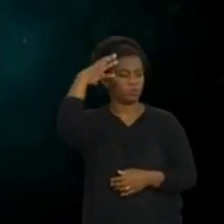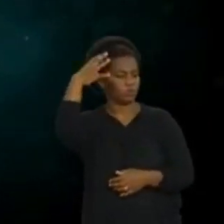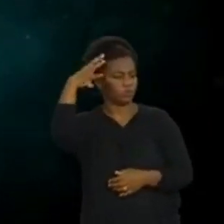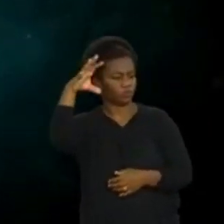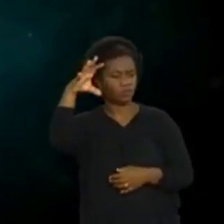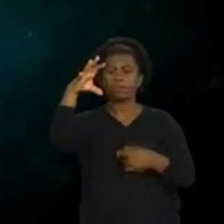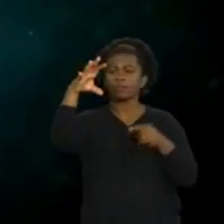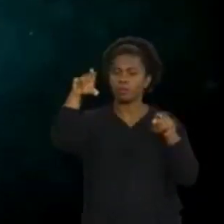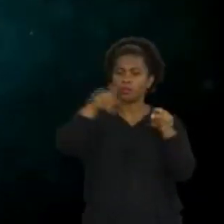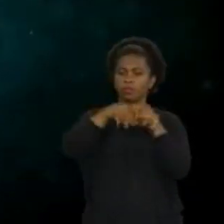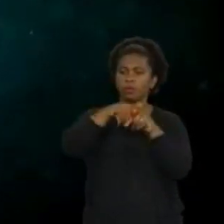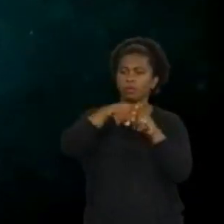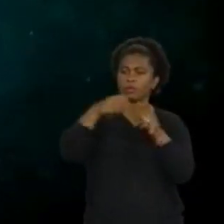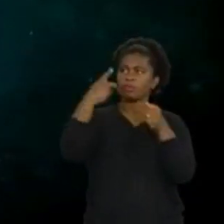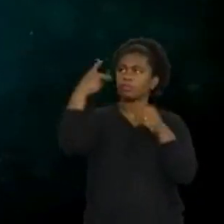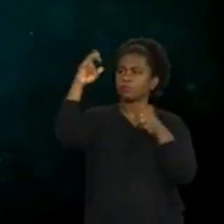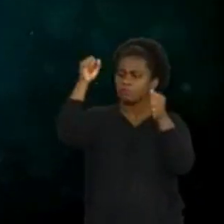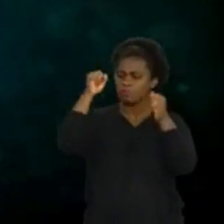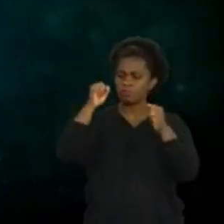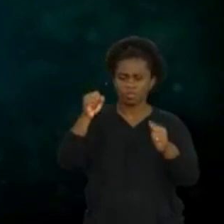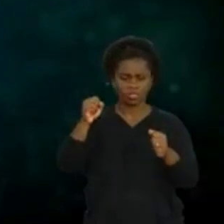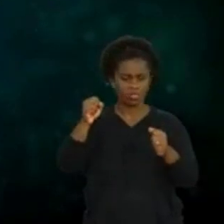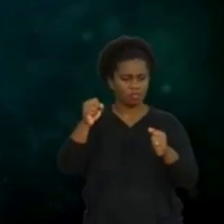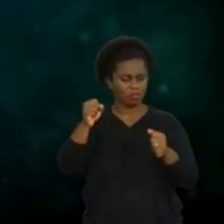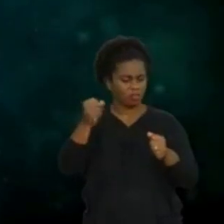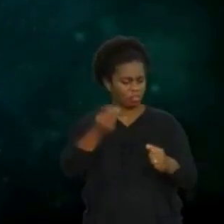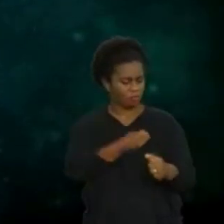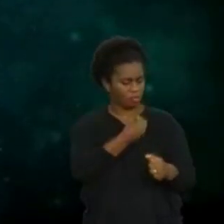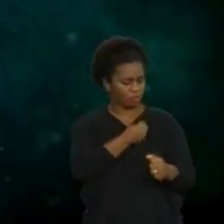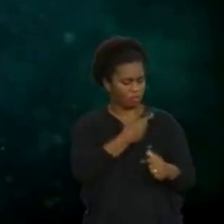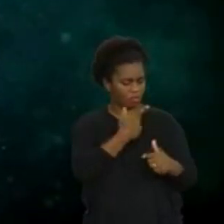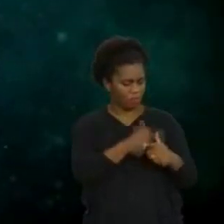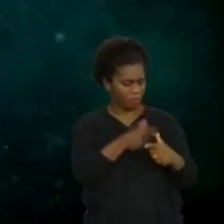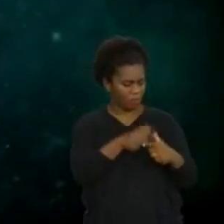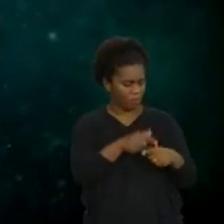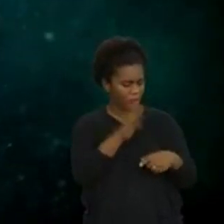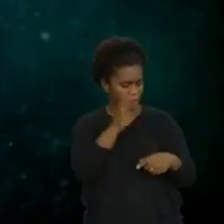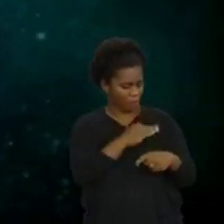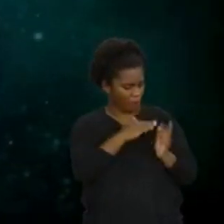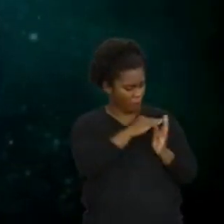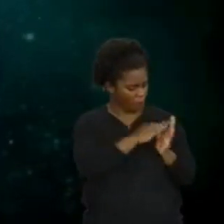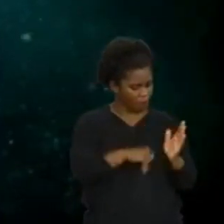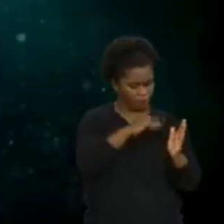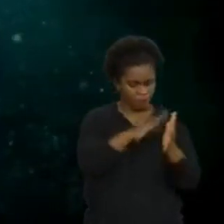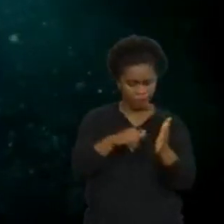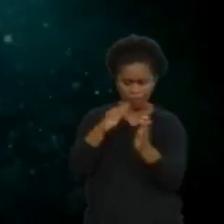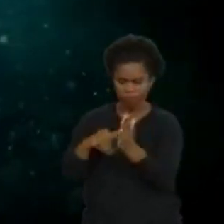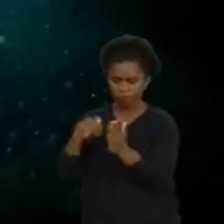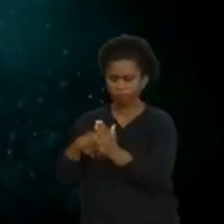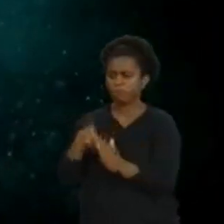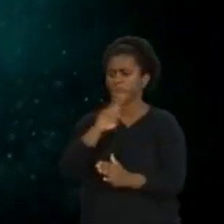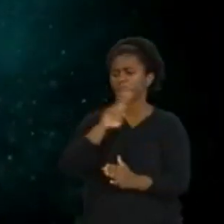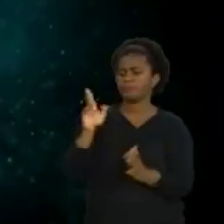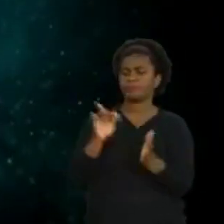passe e leve todo o mal da minha vida, nome de Jesus. Não diga nada,